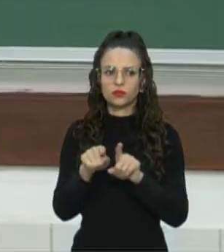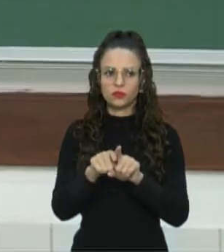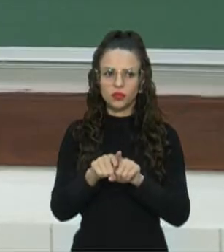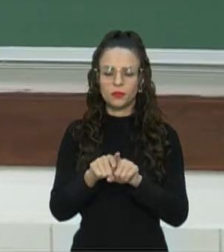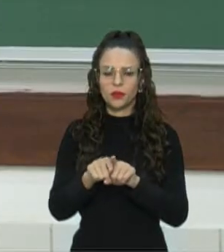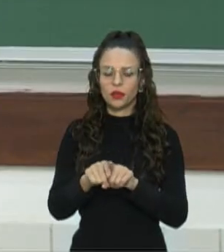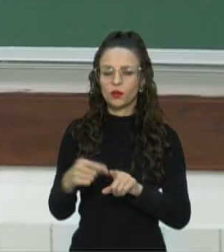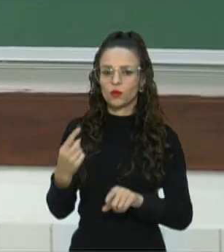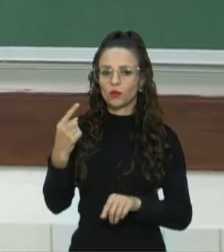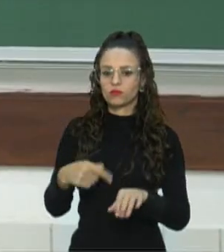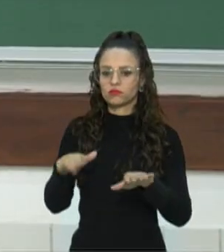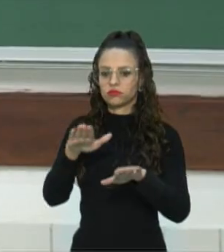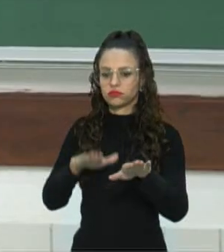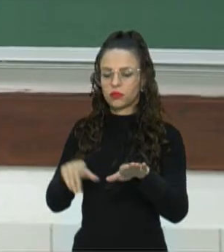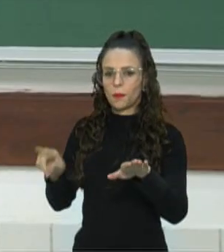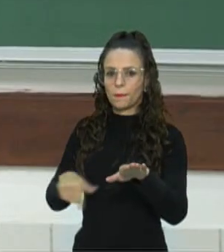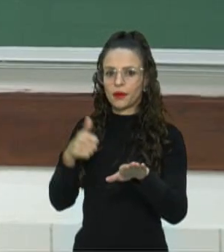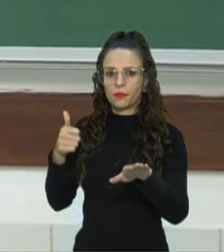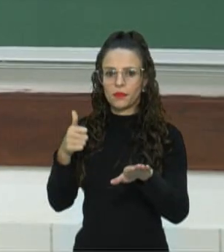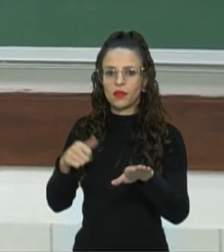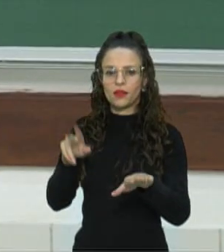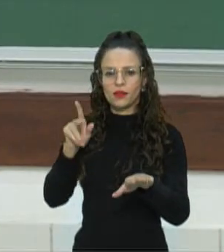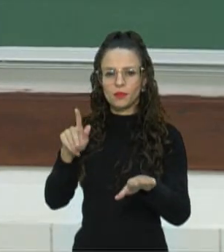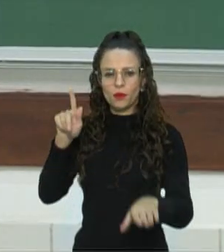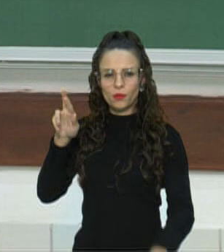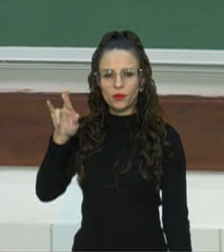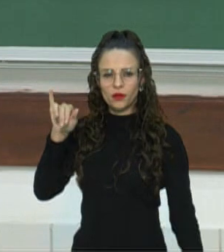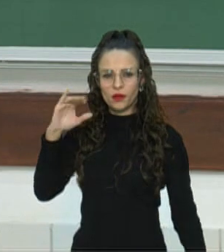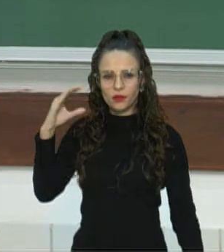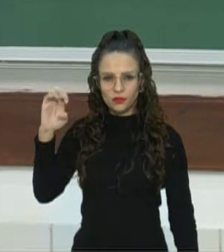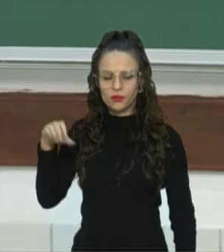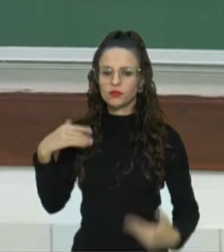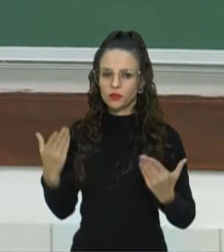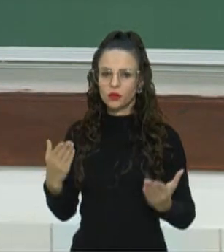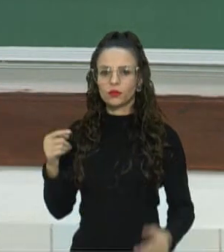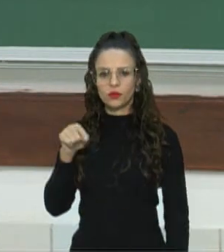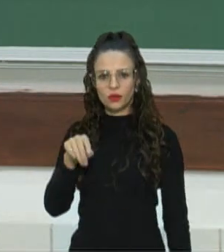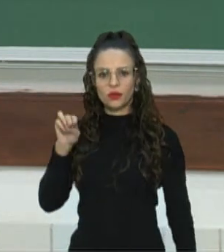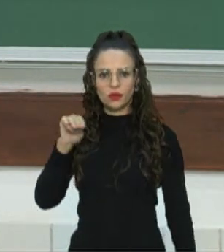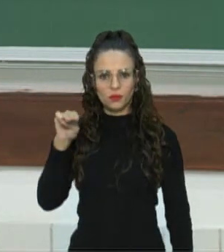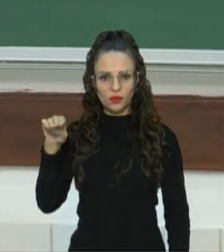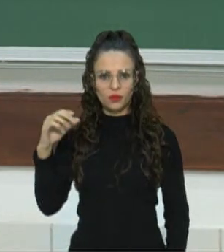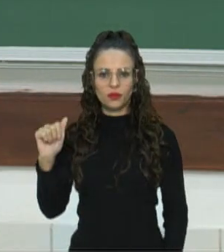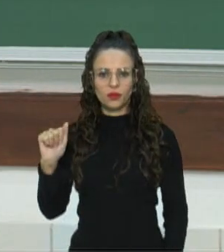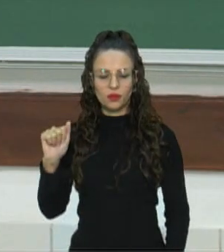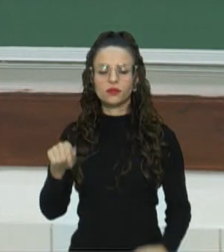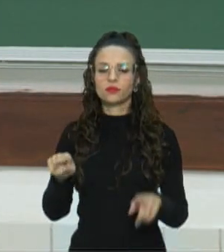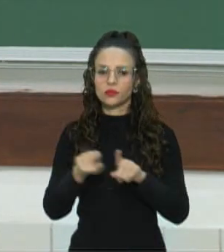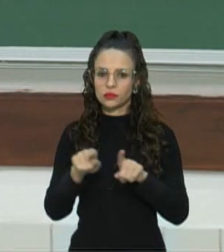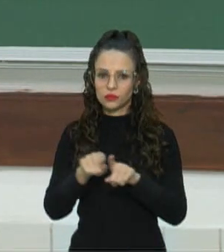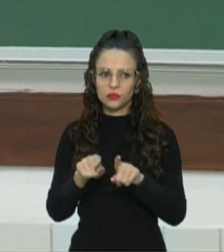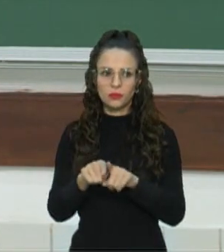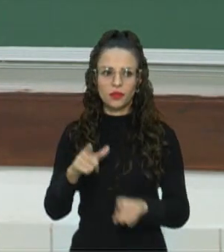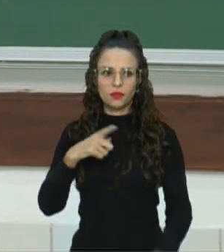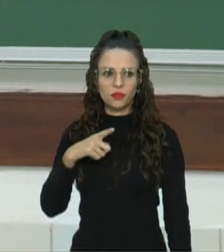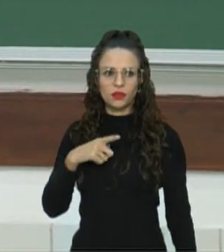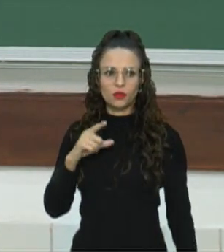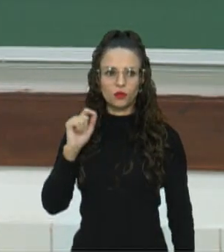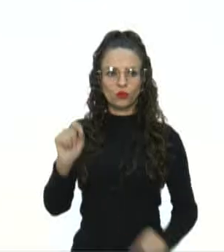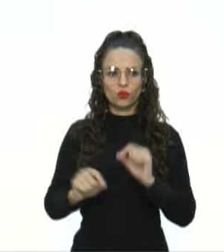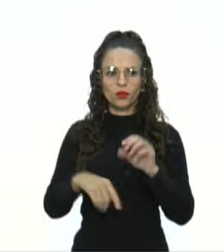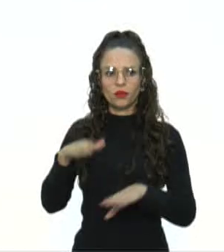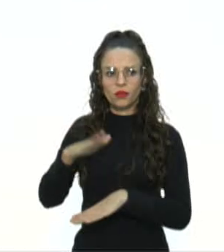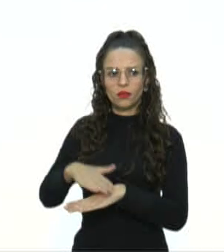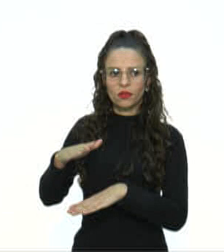jiu-jitsu brasileiro, que eram os irmãos Gracie, lá lembra dos irmãos Gracie? Então aqui no MMA temos também a fala do Carlos. Então o que o Carlos